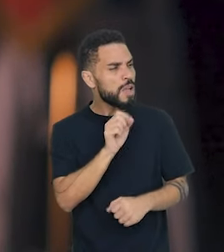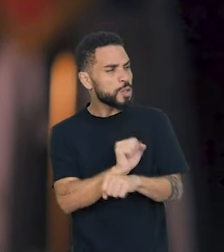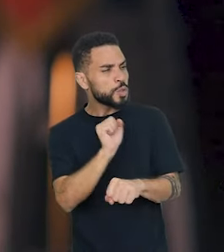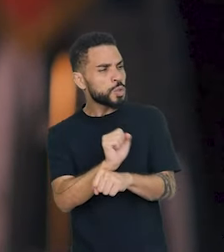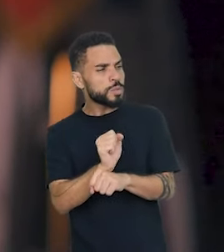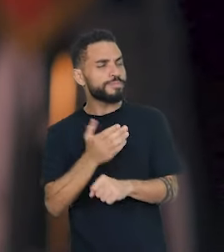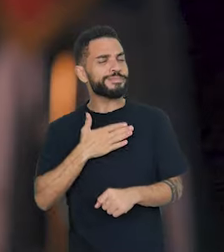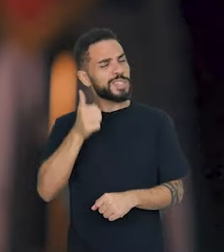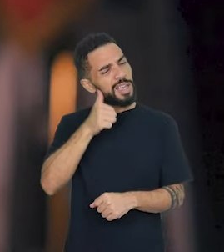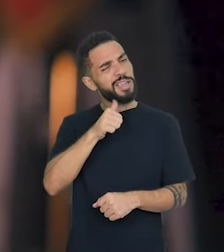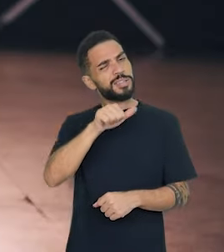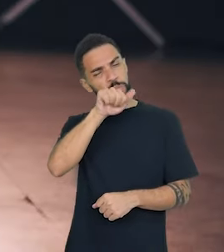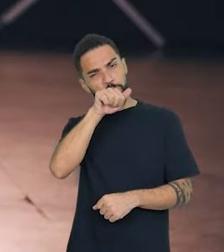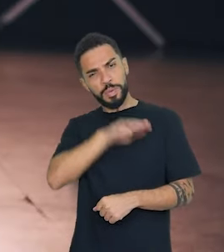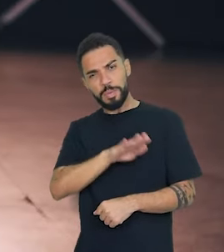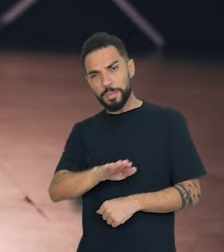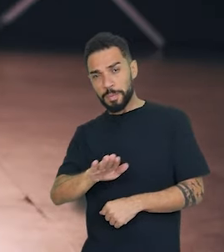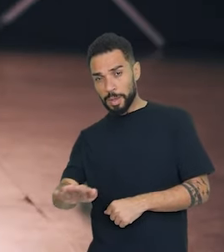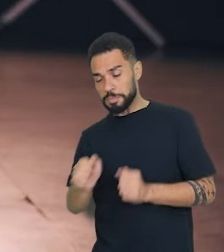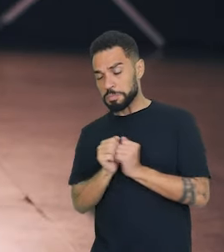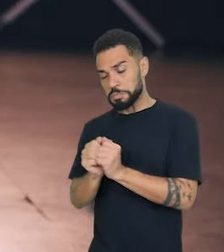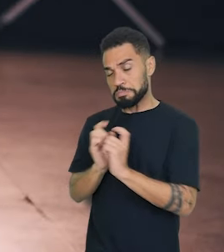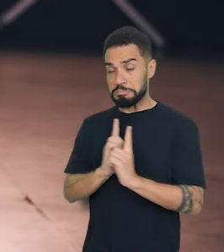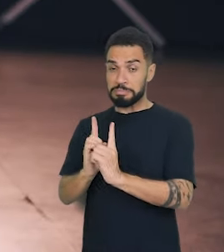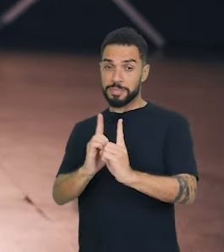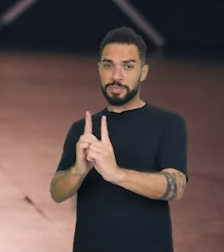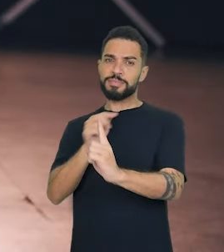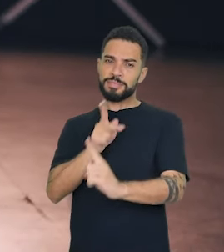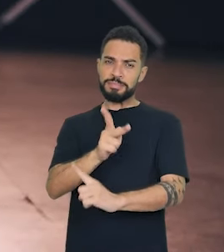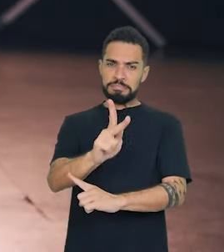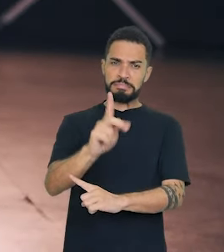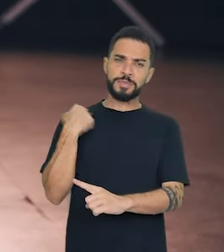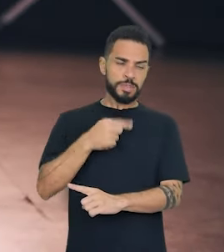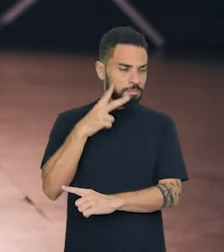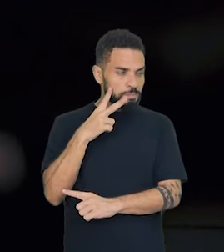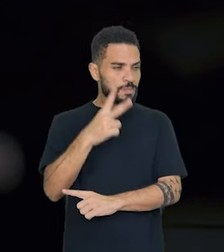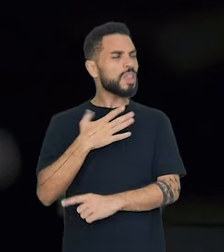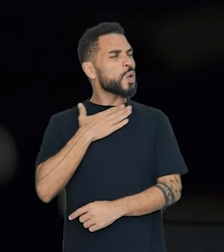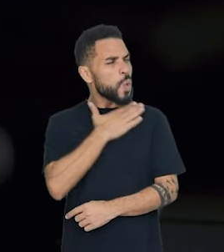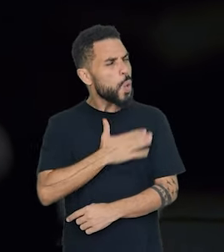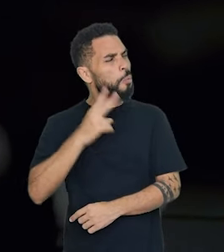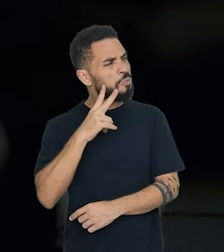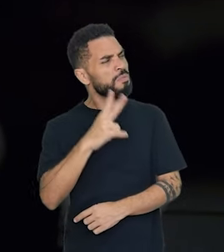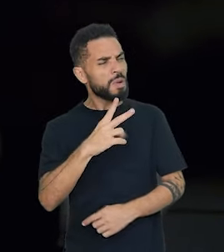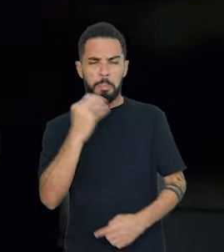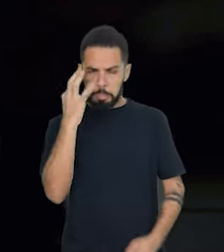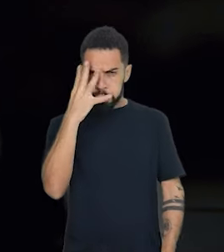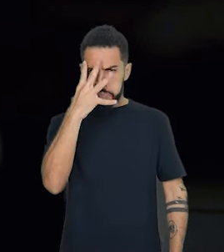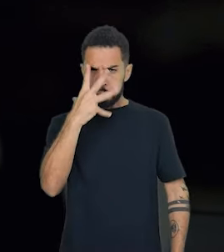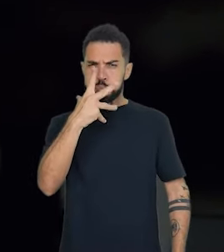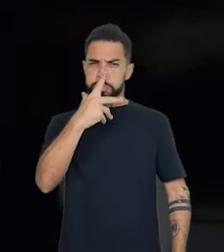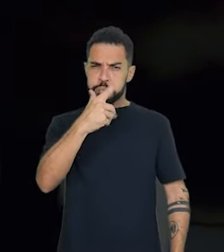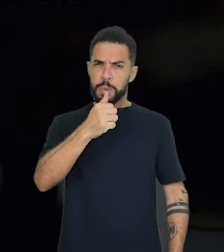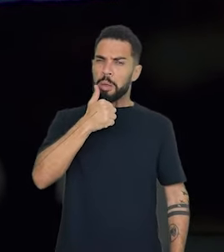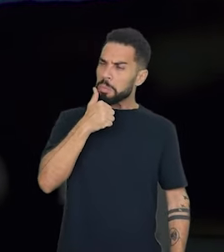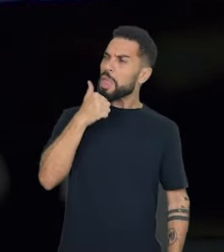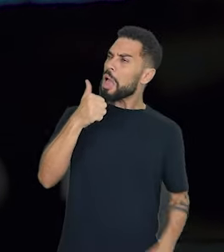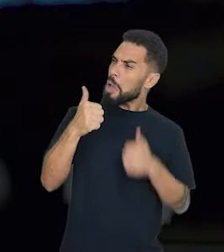da mamãe, antes de chegar o mais novo. E eu gostava dessa arte de mestre-sala e